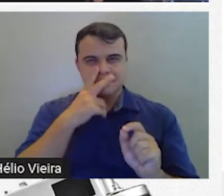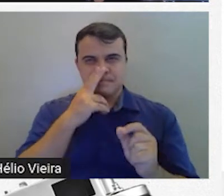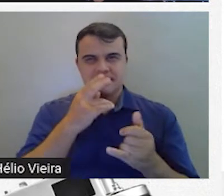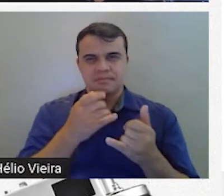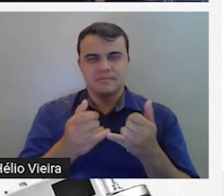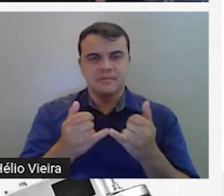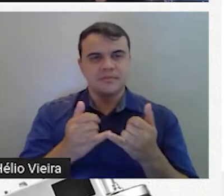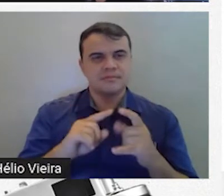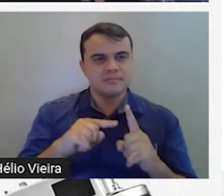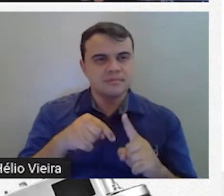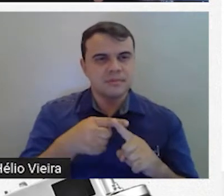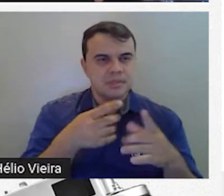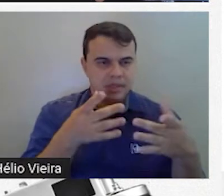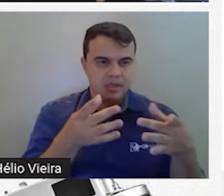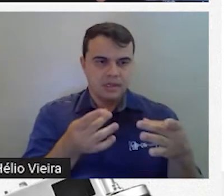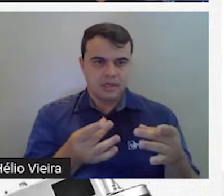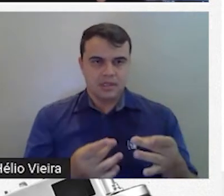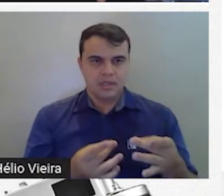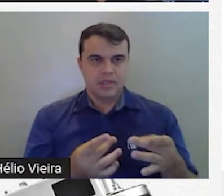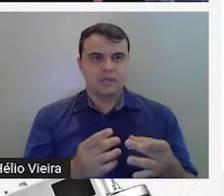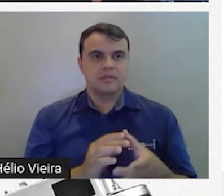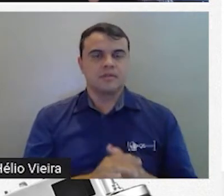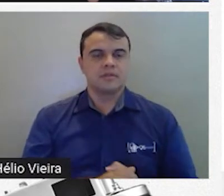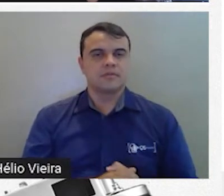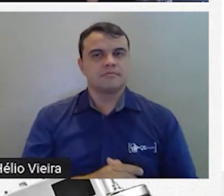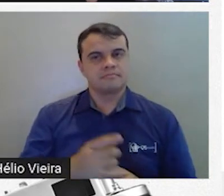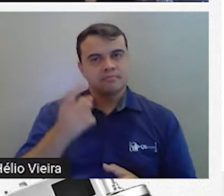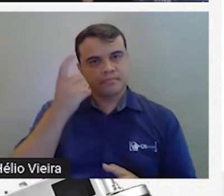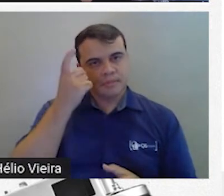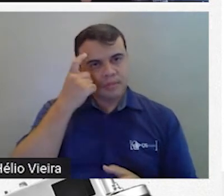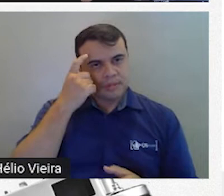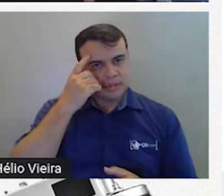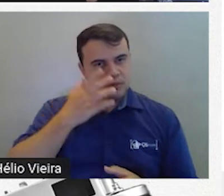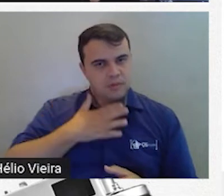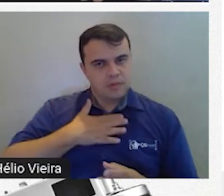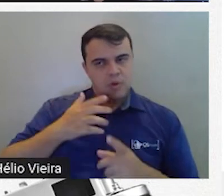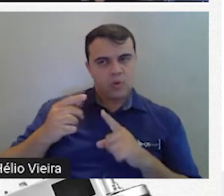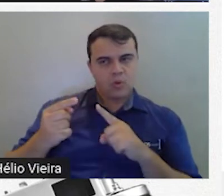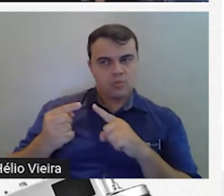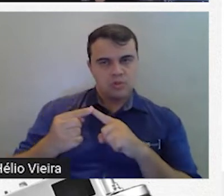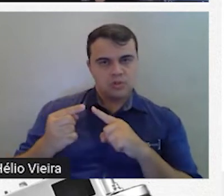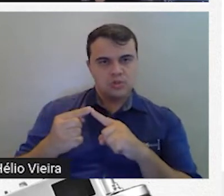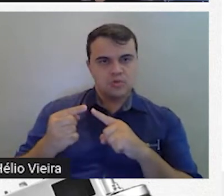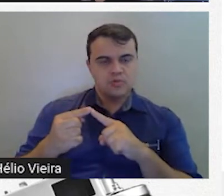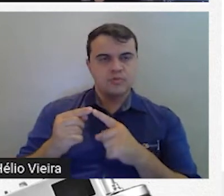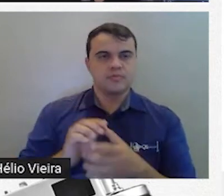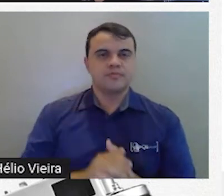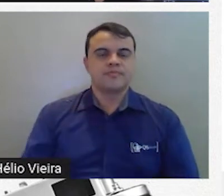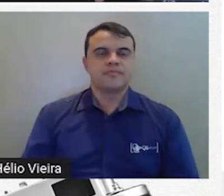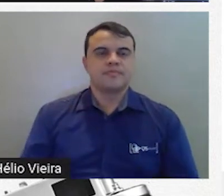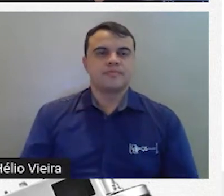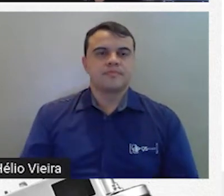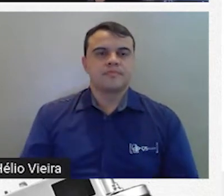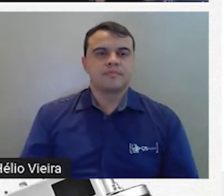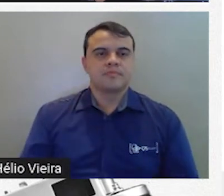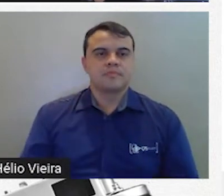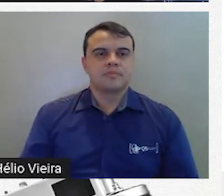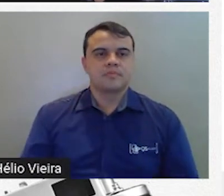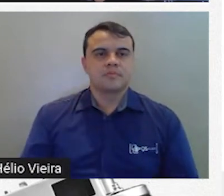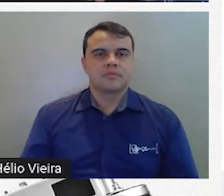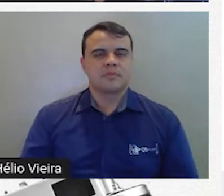com mais detalhes, pensando no meu objetivo e